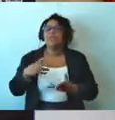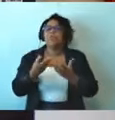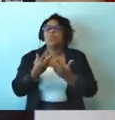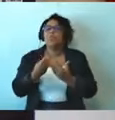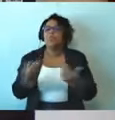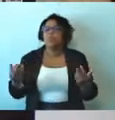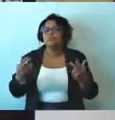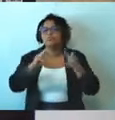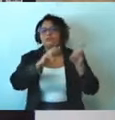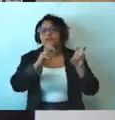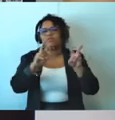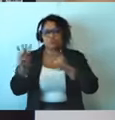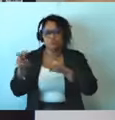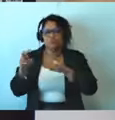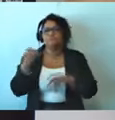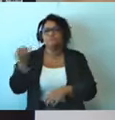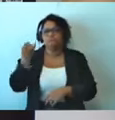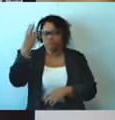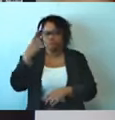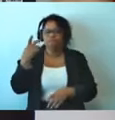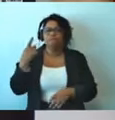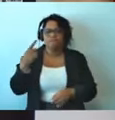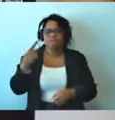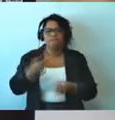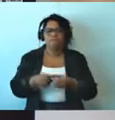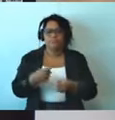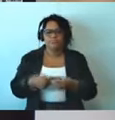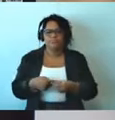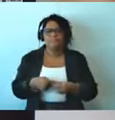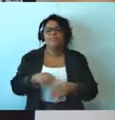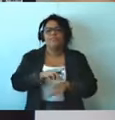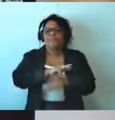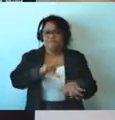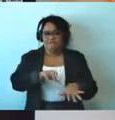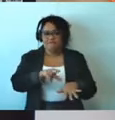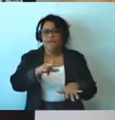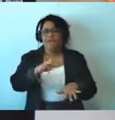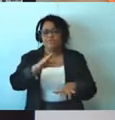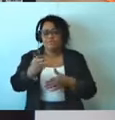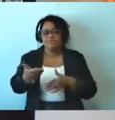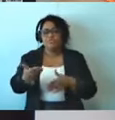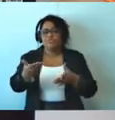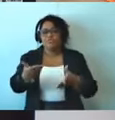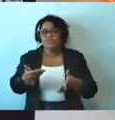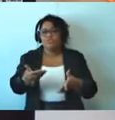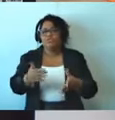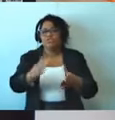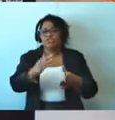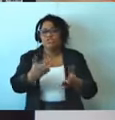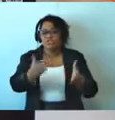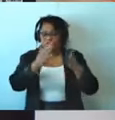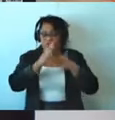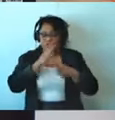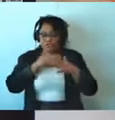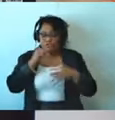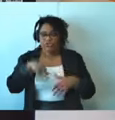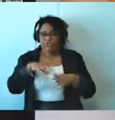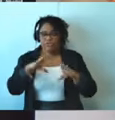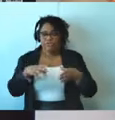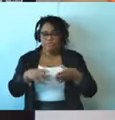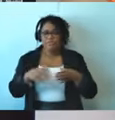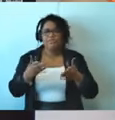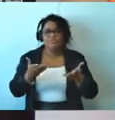fato discussões importantes para a cidade. Vários assuntos, inclusive, chegam aqui na nossa comissão, mas o assunto de hoje, motofaixa, é um